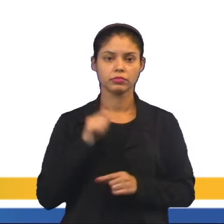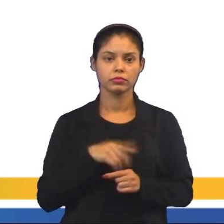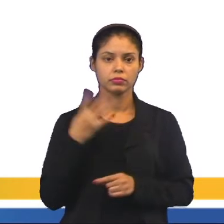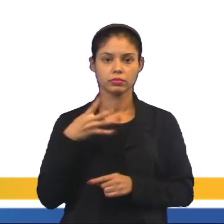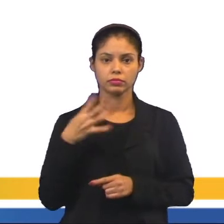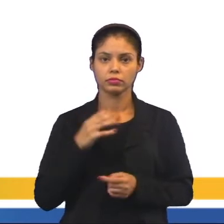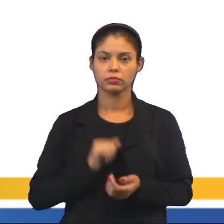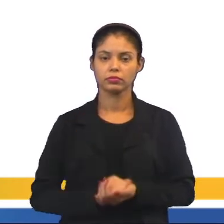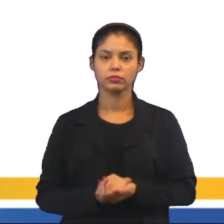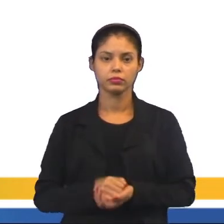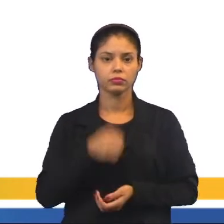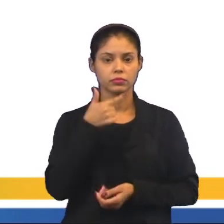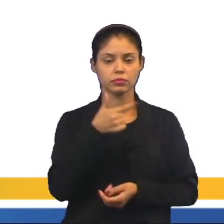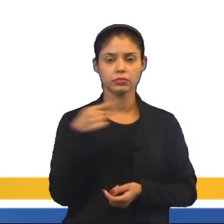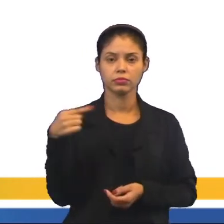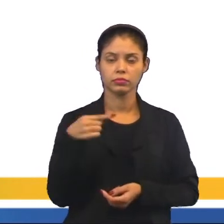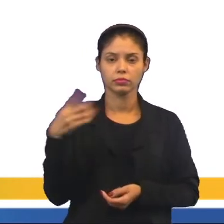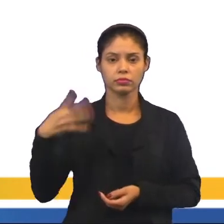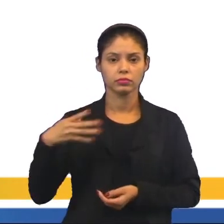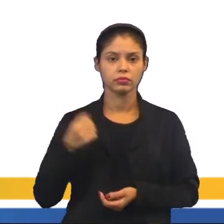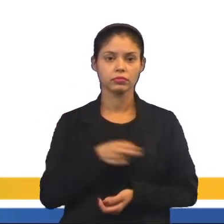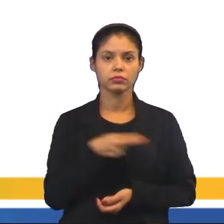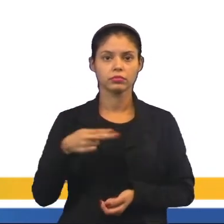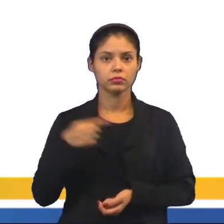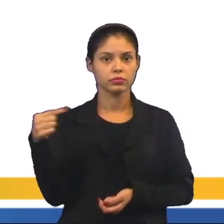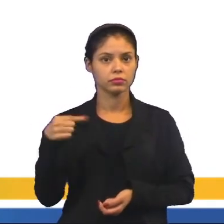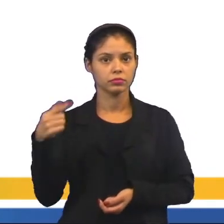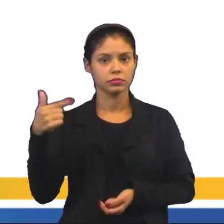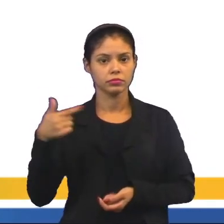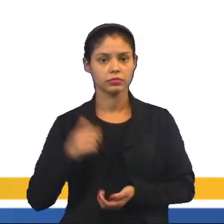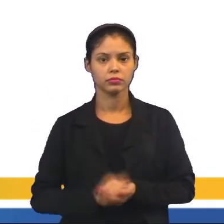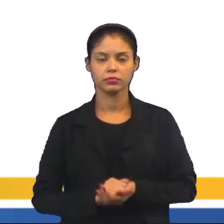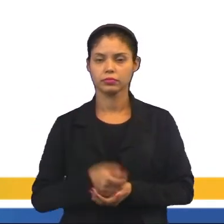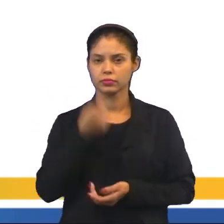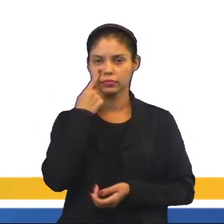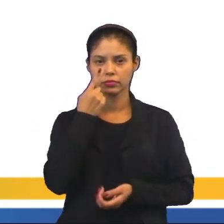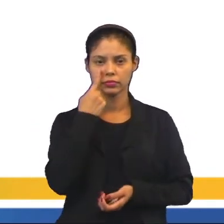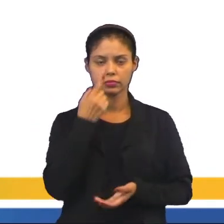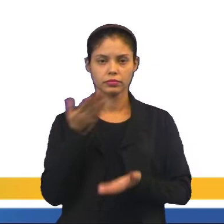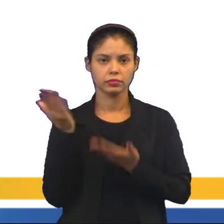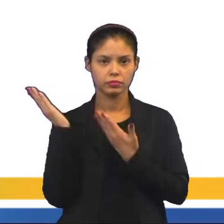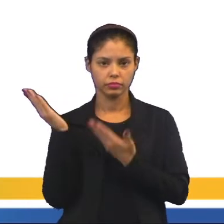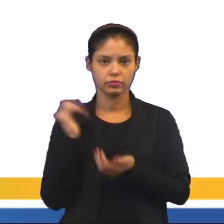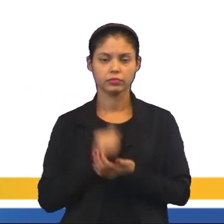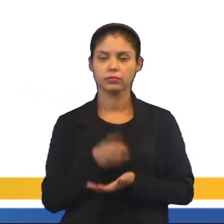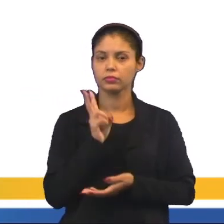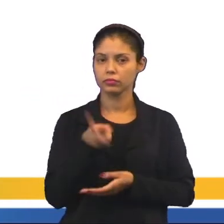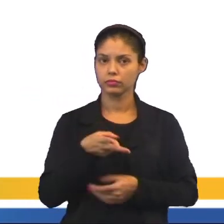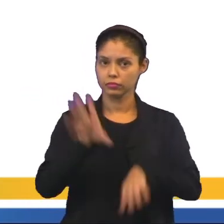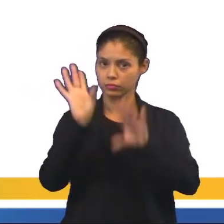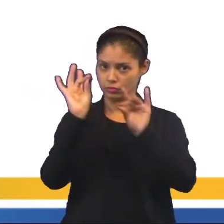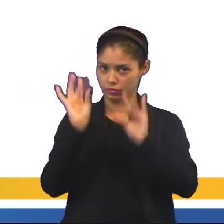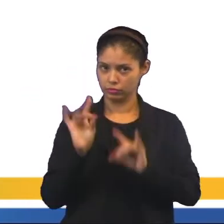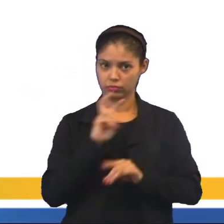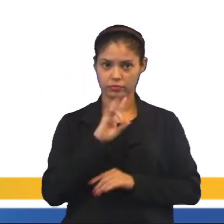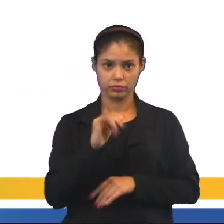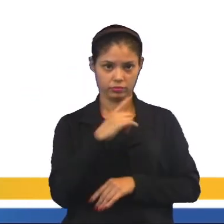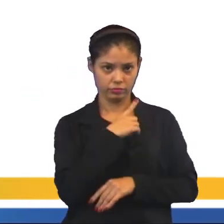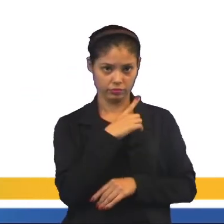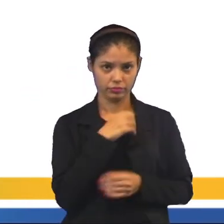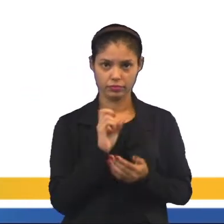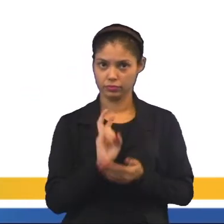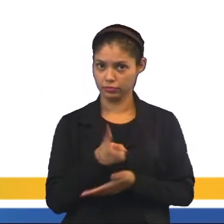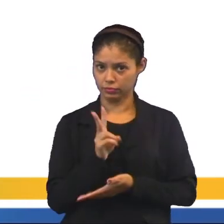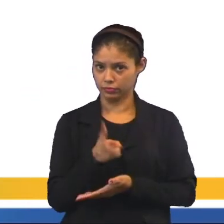4. 2 menos 4 é igual a menos 2. Observe sempre, esse detalhe vai ser